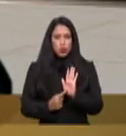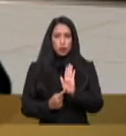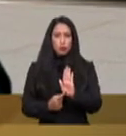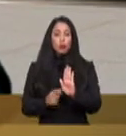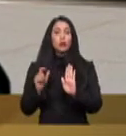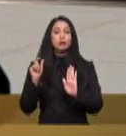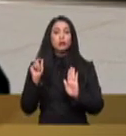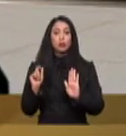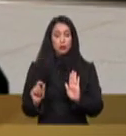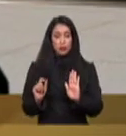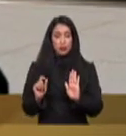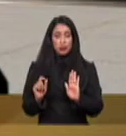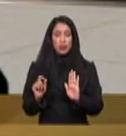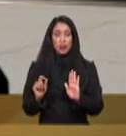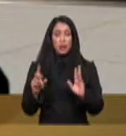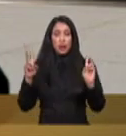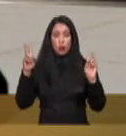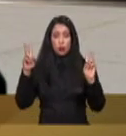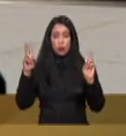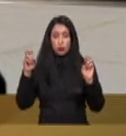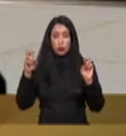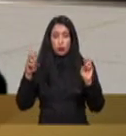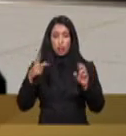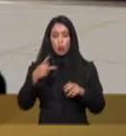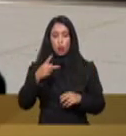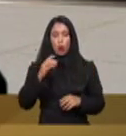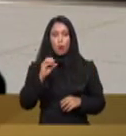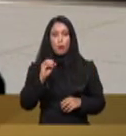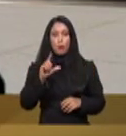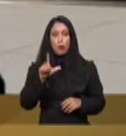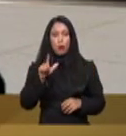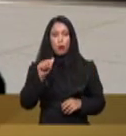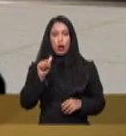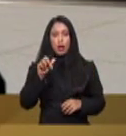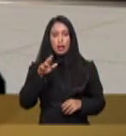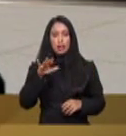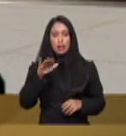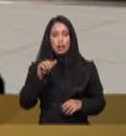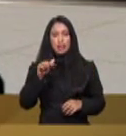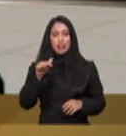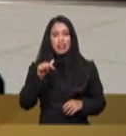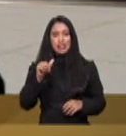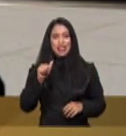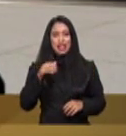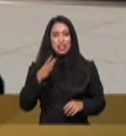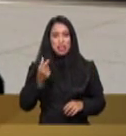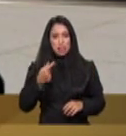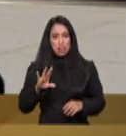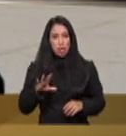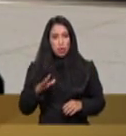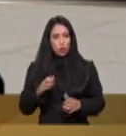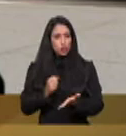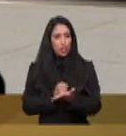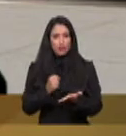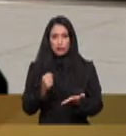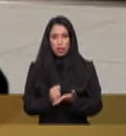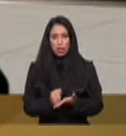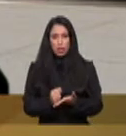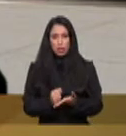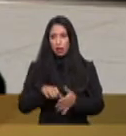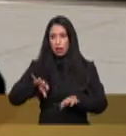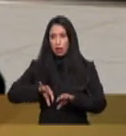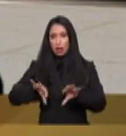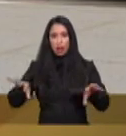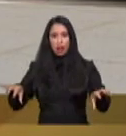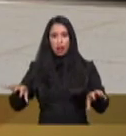já falam que o termo polarização já está defasado, que na verdade nós vivemos um